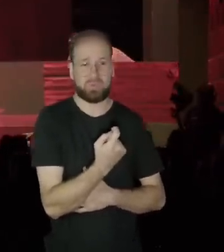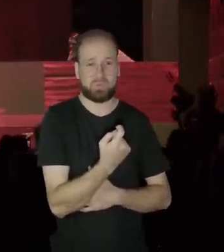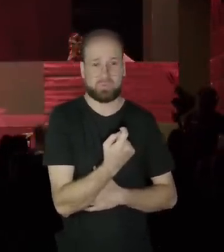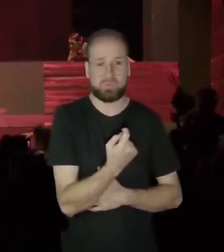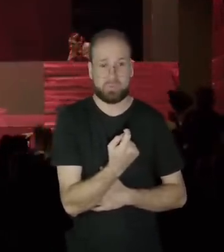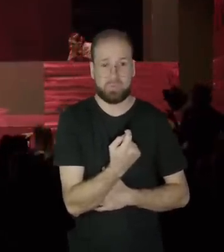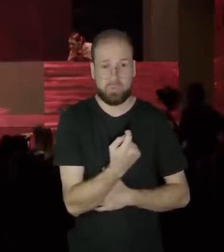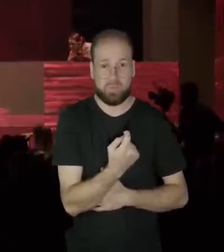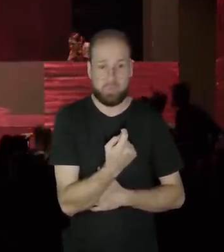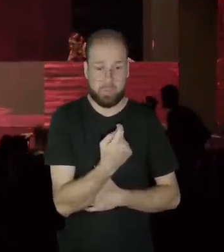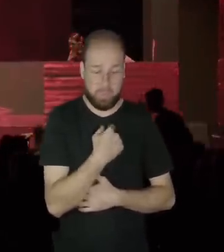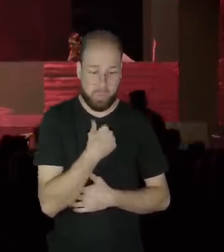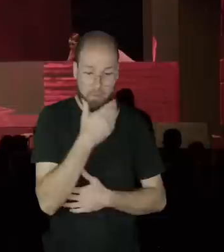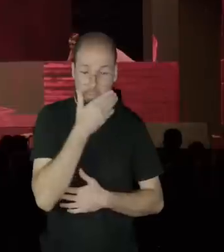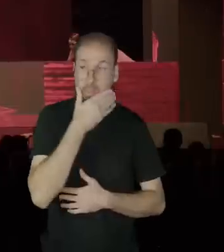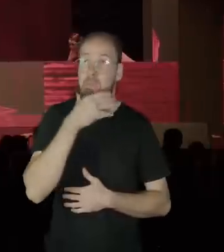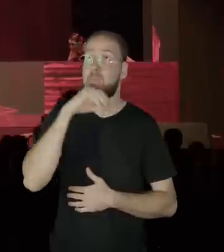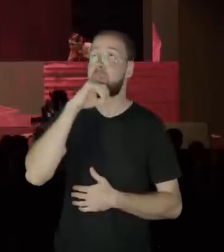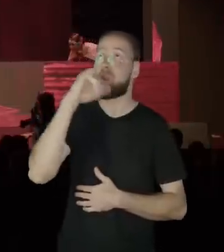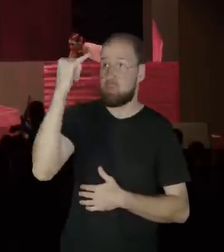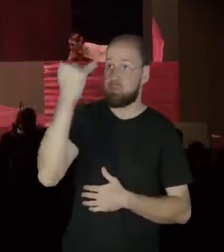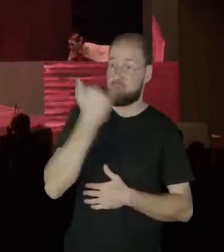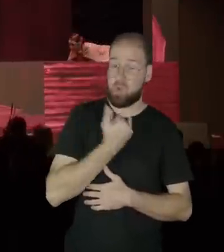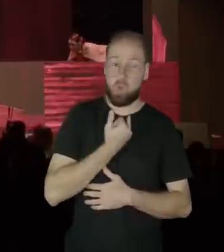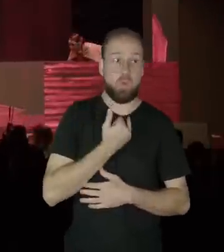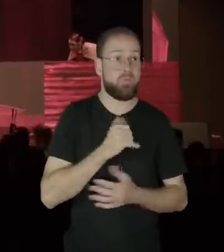que o Pai quis que não me faltasse.